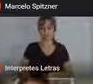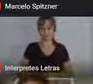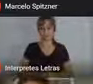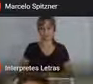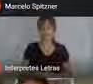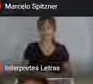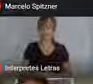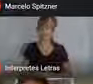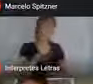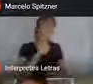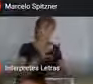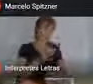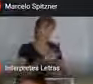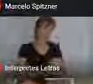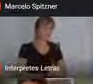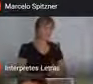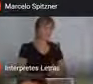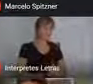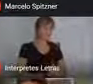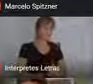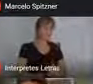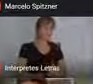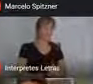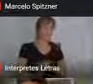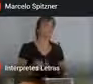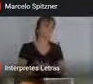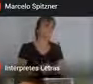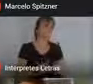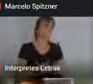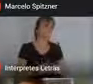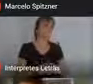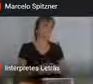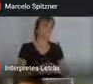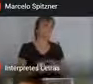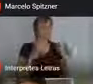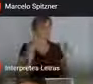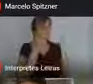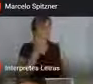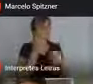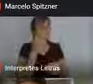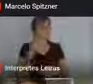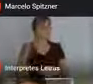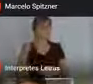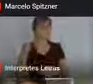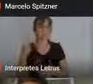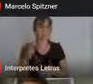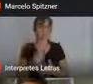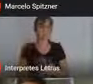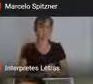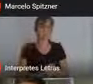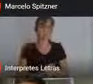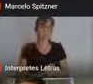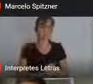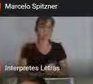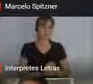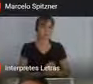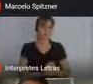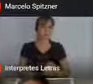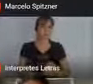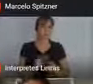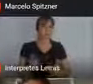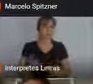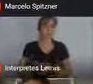Certo. Aí nós temos também aqui muitos comentários, elogios falando sobre a importância da pesquisa, justamente para mostrar